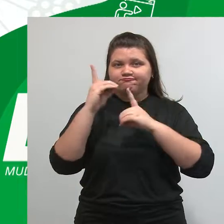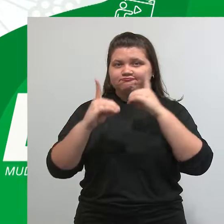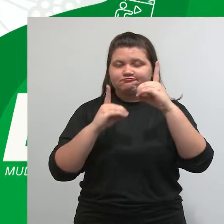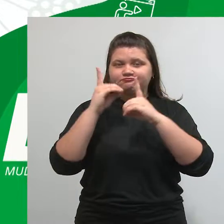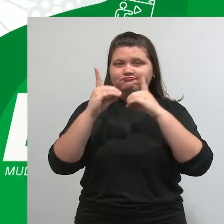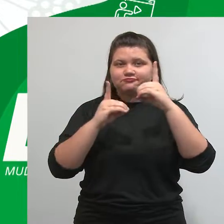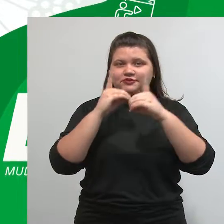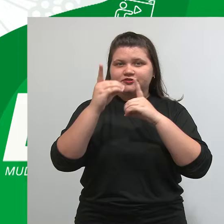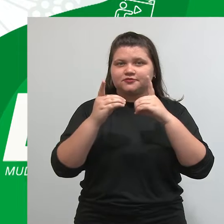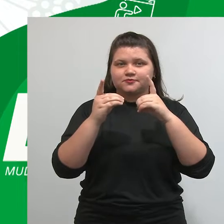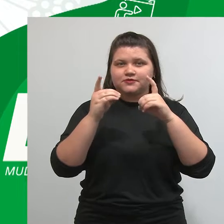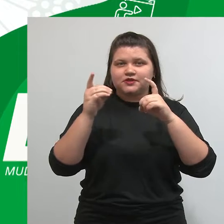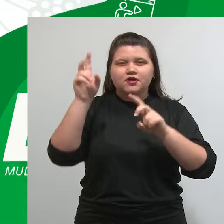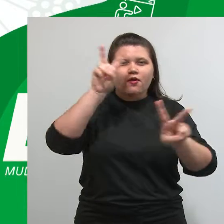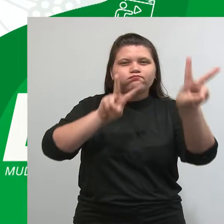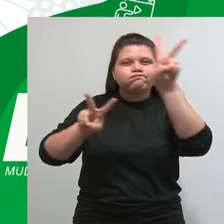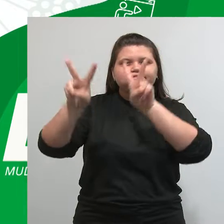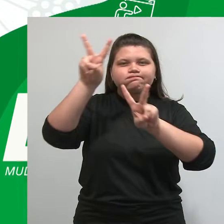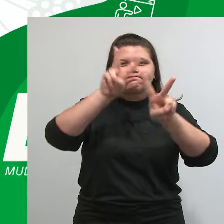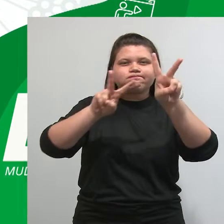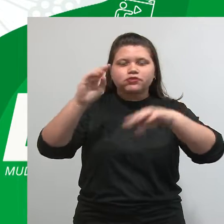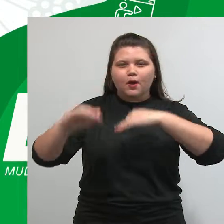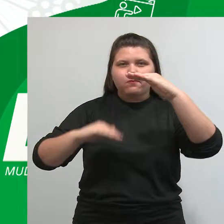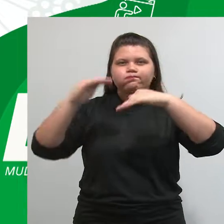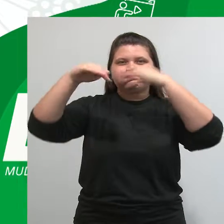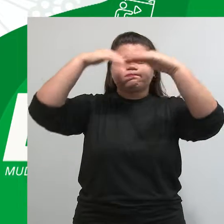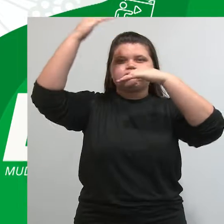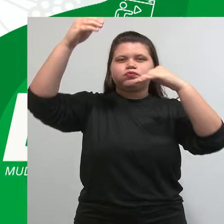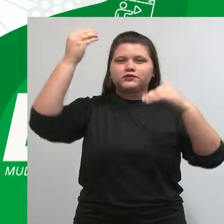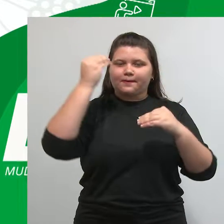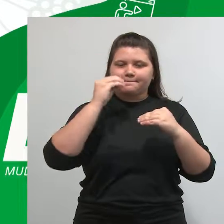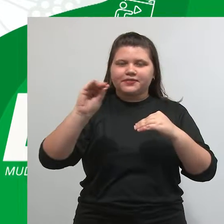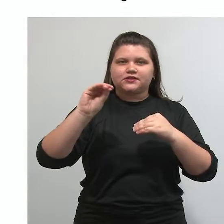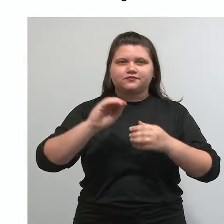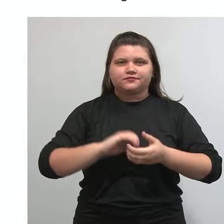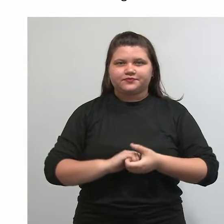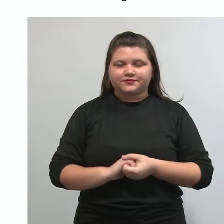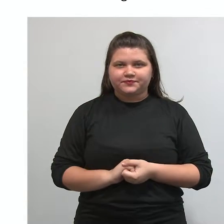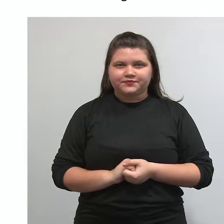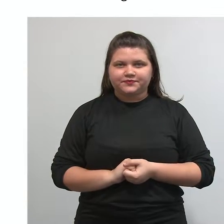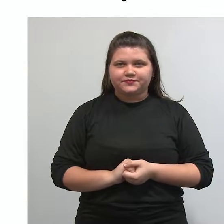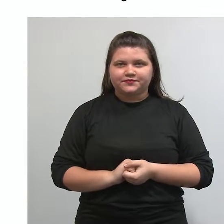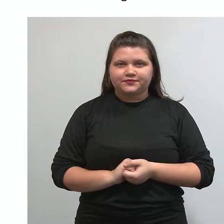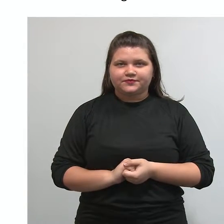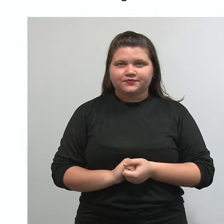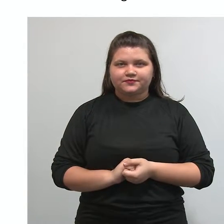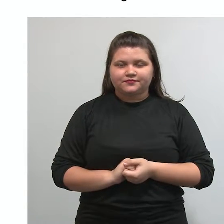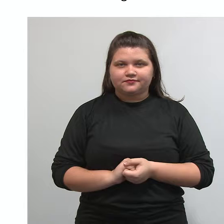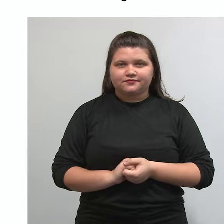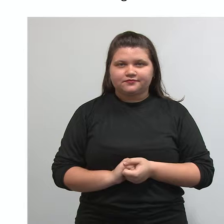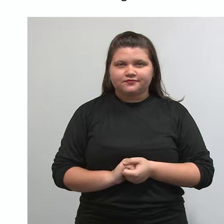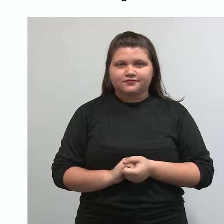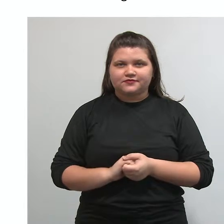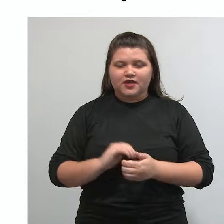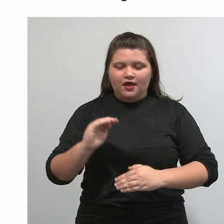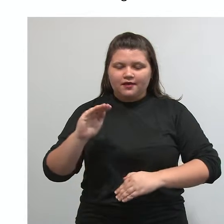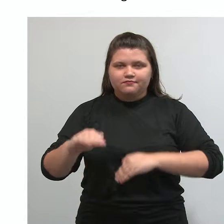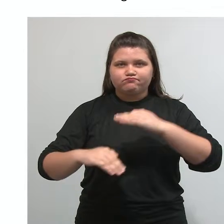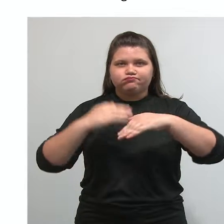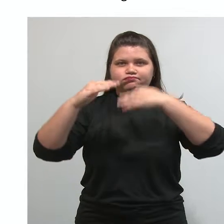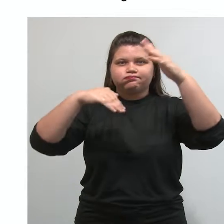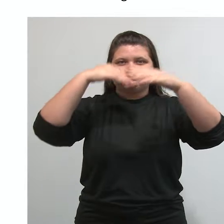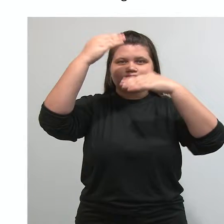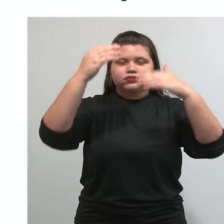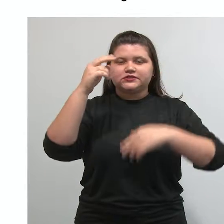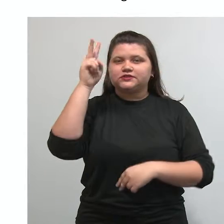observar, desenvolver e aplicar, praticando a cultura de paz. Durante o processo do projeto, é